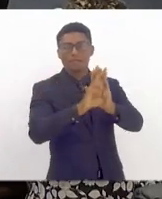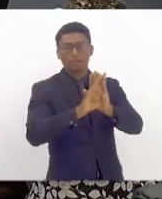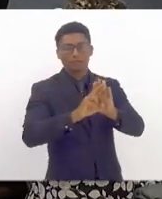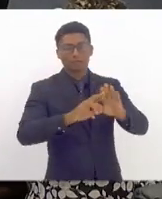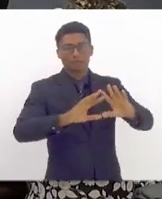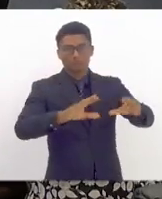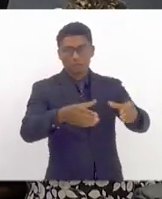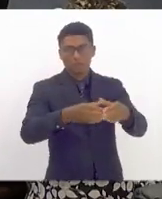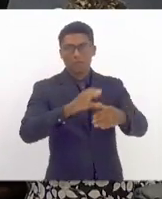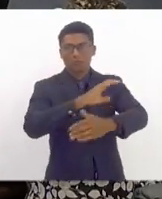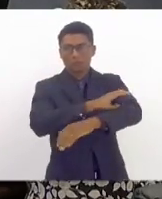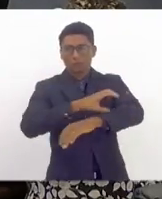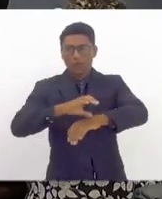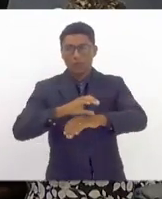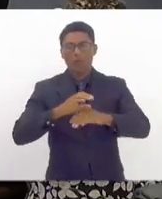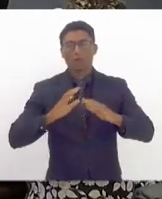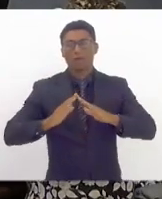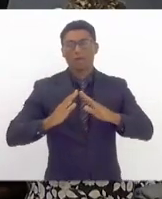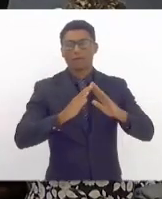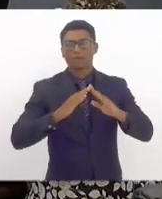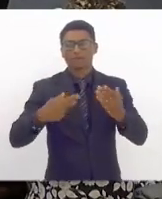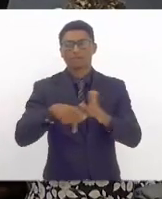Uma salva de palmas